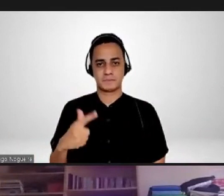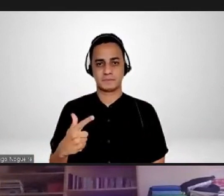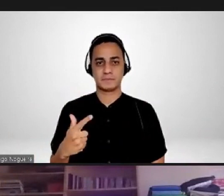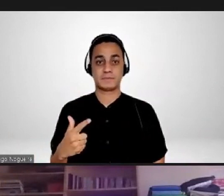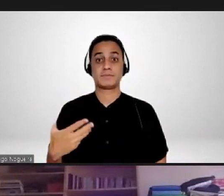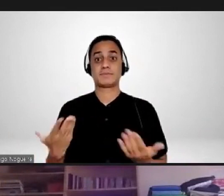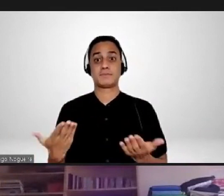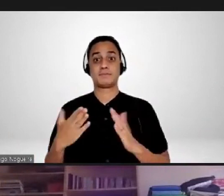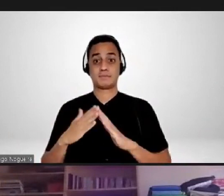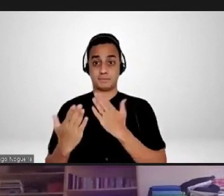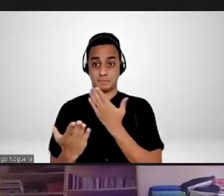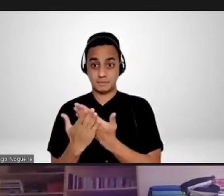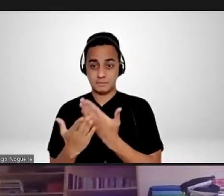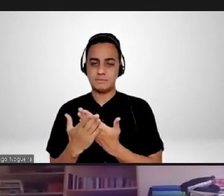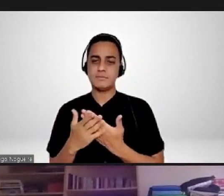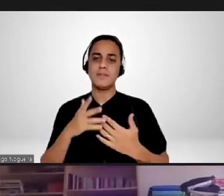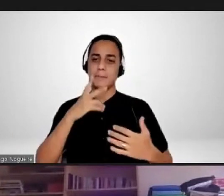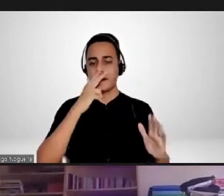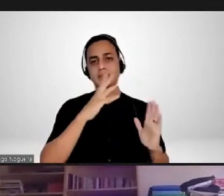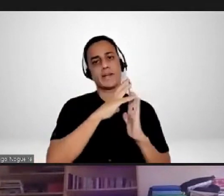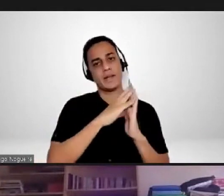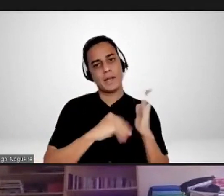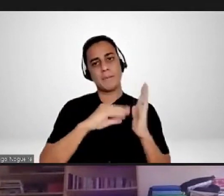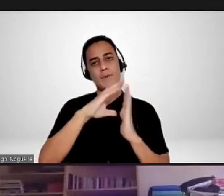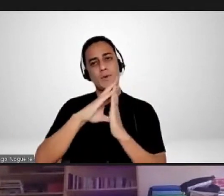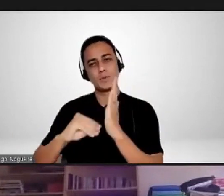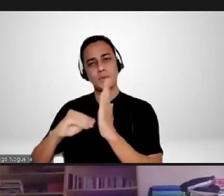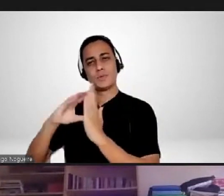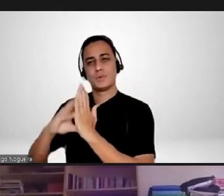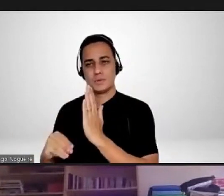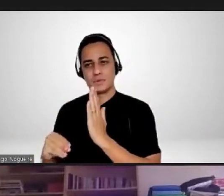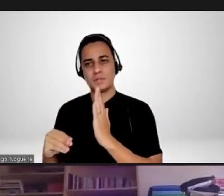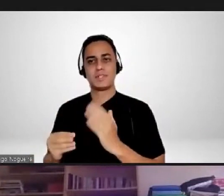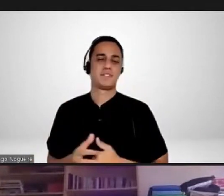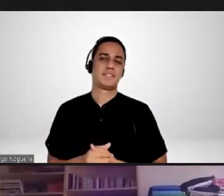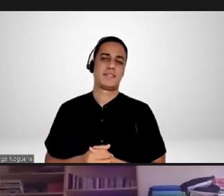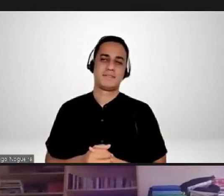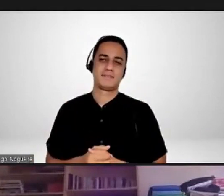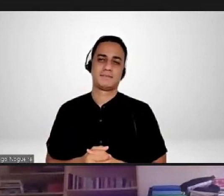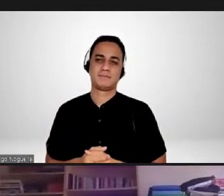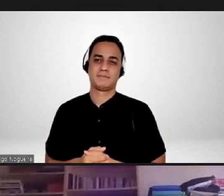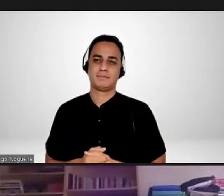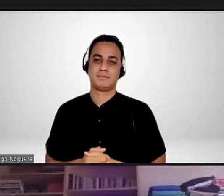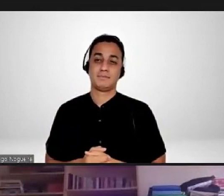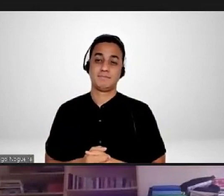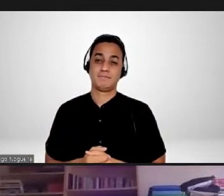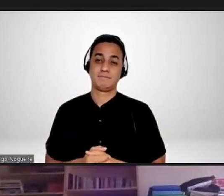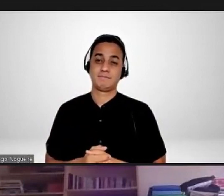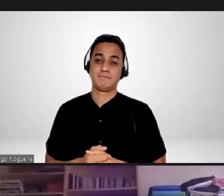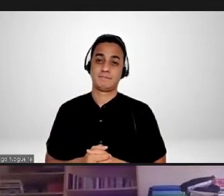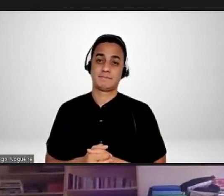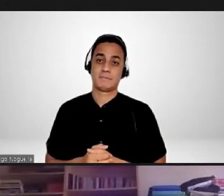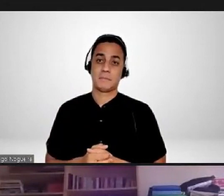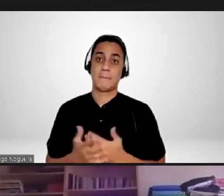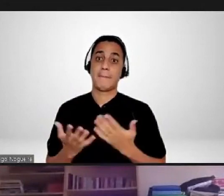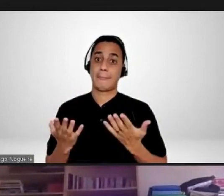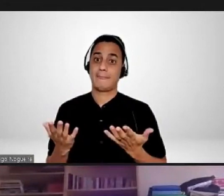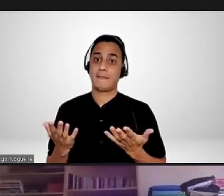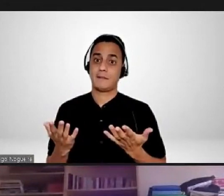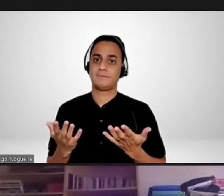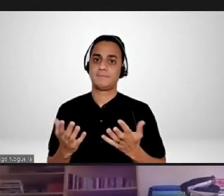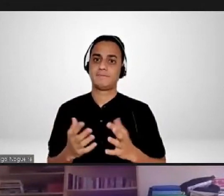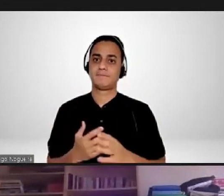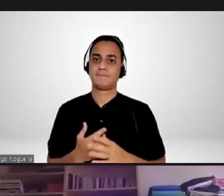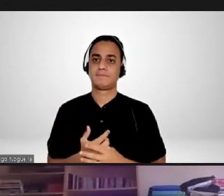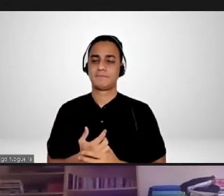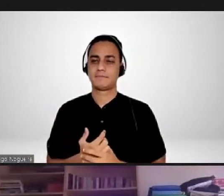escola, muitas vezes, vai reproduzir isso, não consegue escapar dessa questão. E então, eu acho